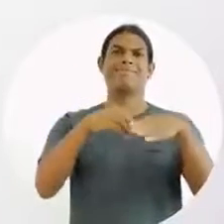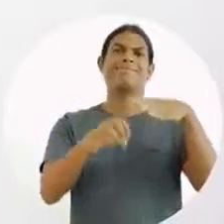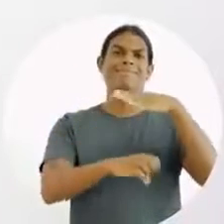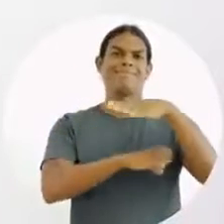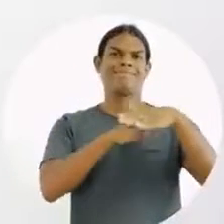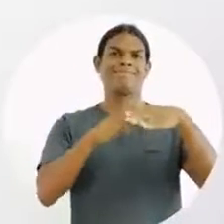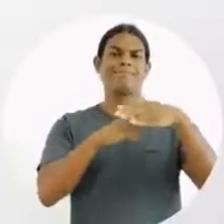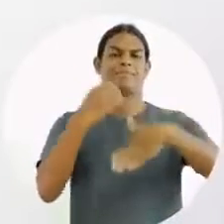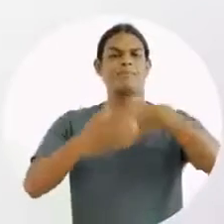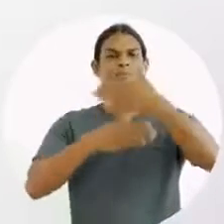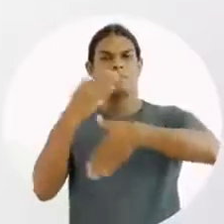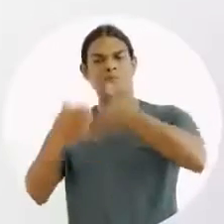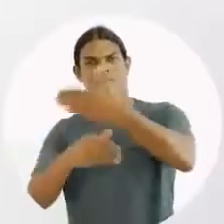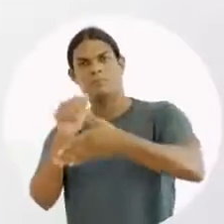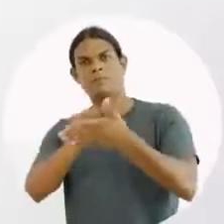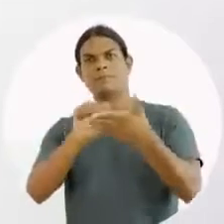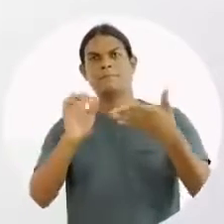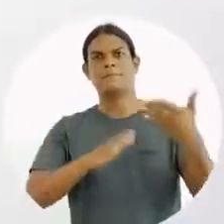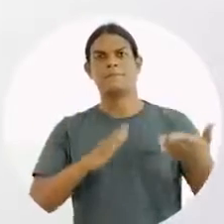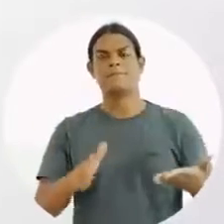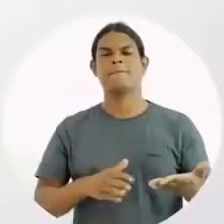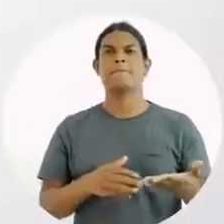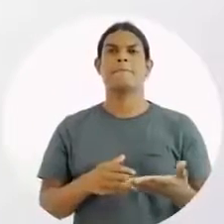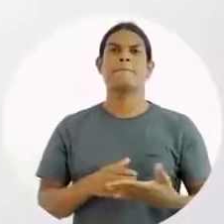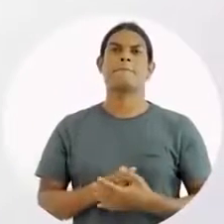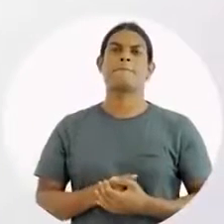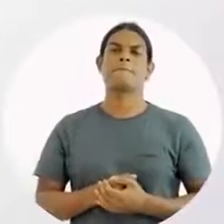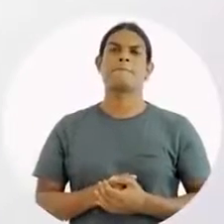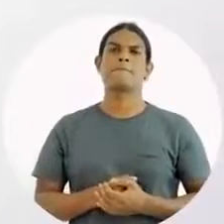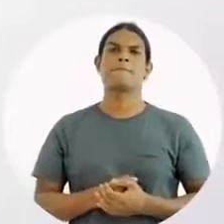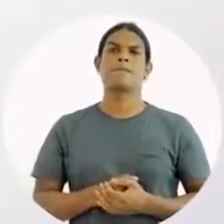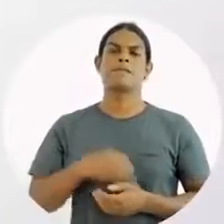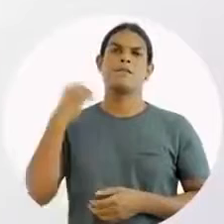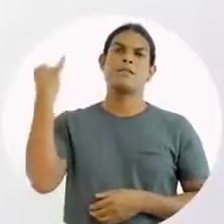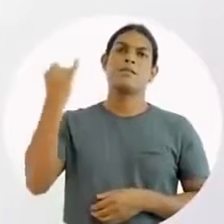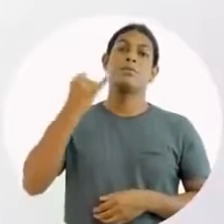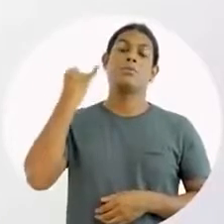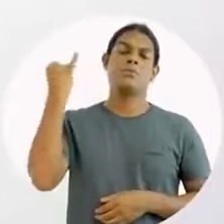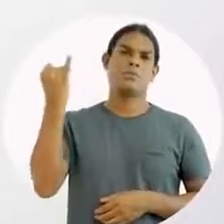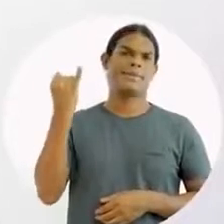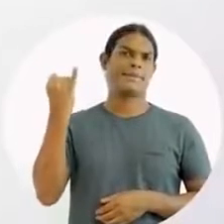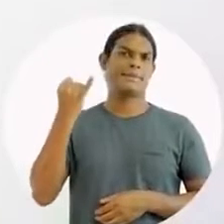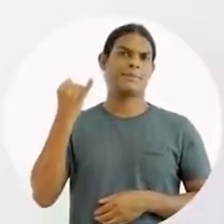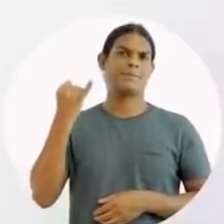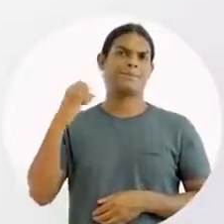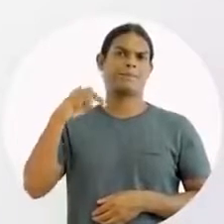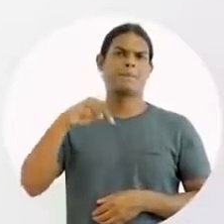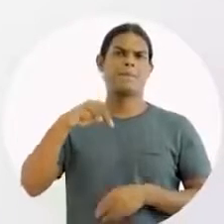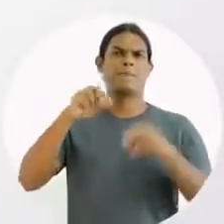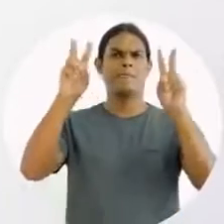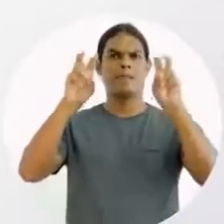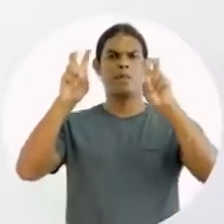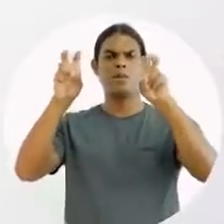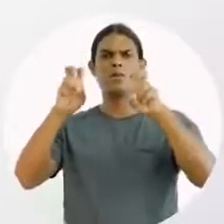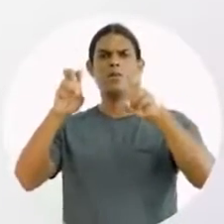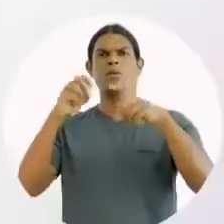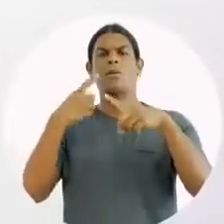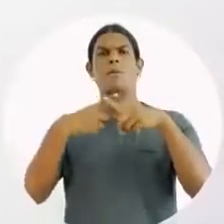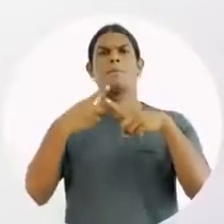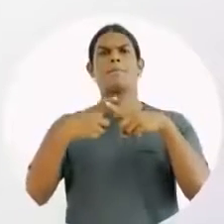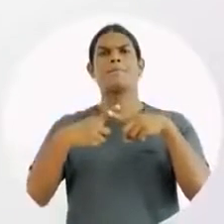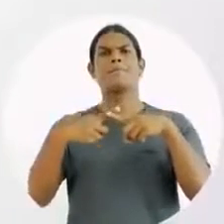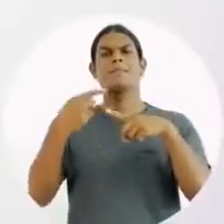desenvolvido nas atividades inerentes à organização. Uma coisa importante em relação às competências é que esse talento